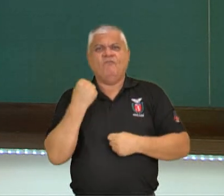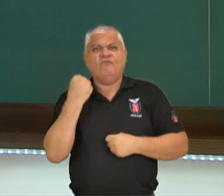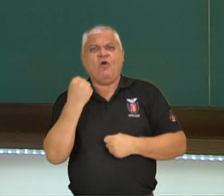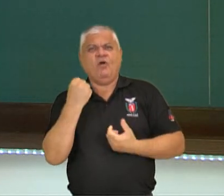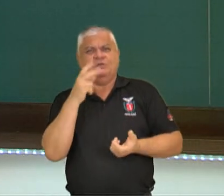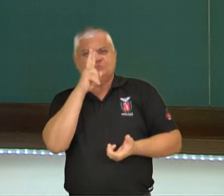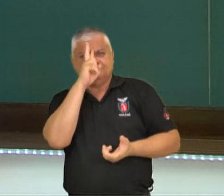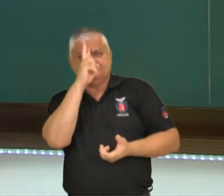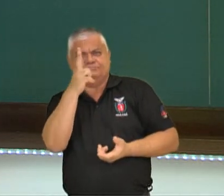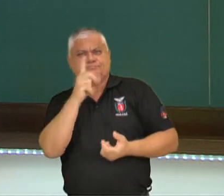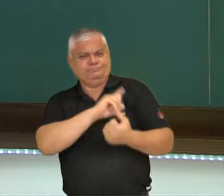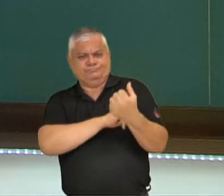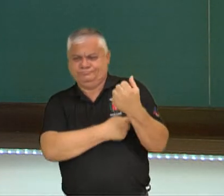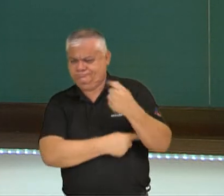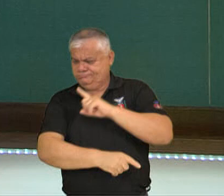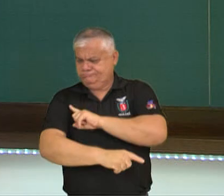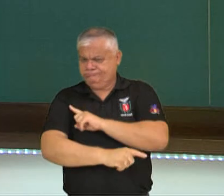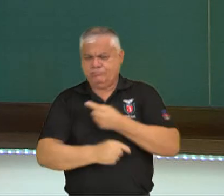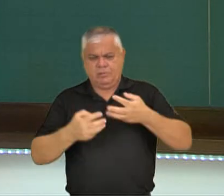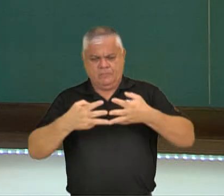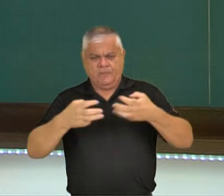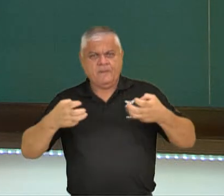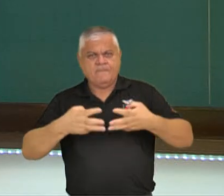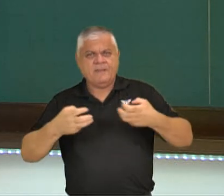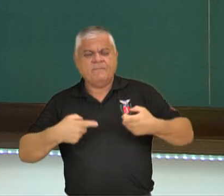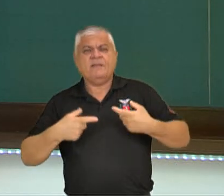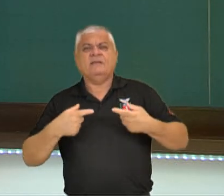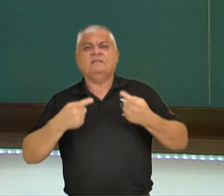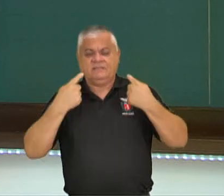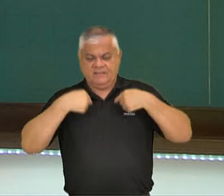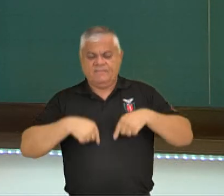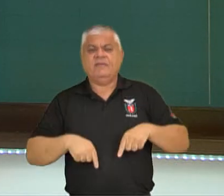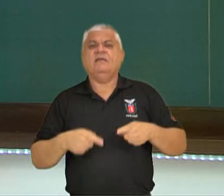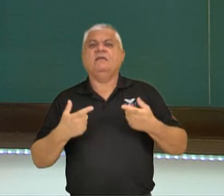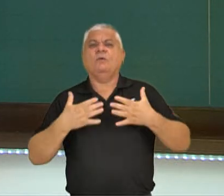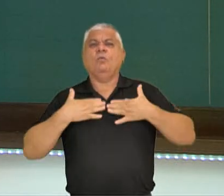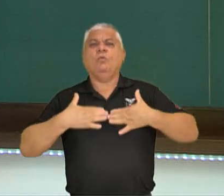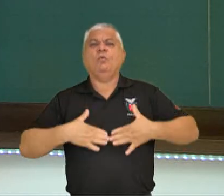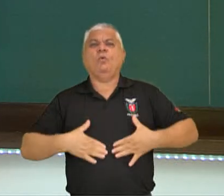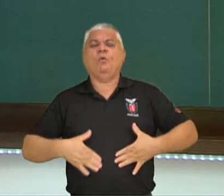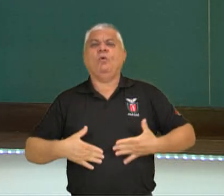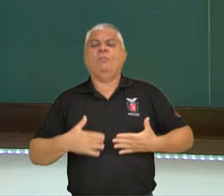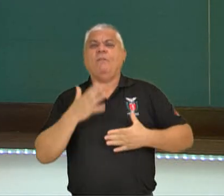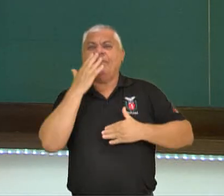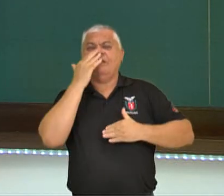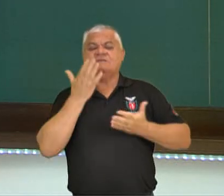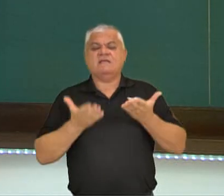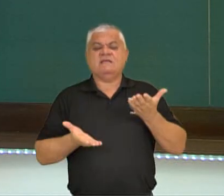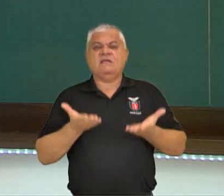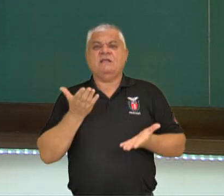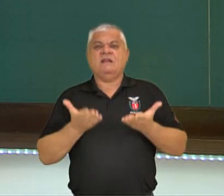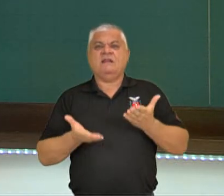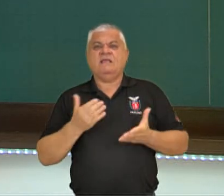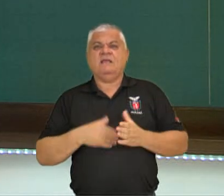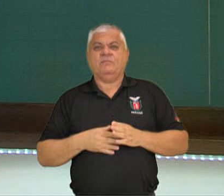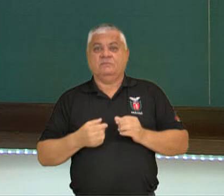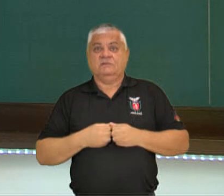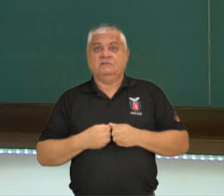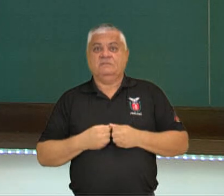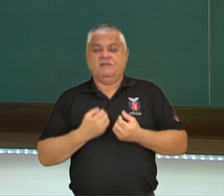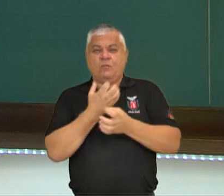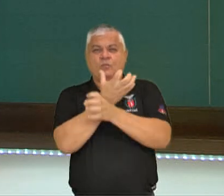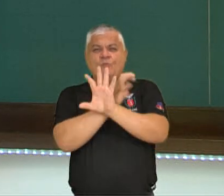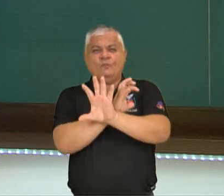teus músculos, você vai ter uma estabilidade melhor do teu esqueleto. Se você tem